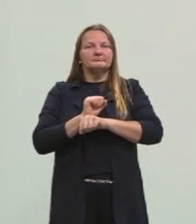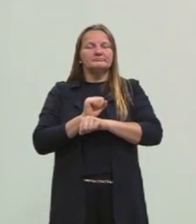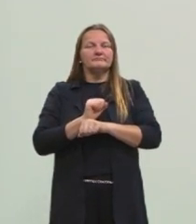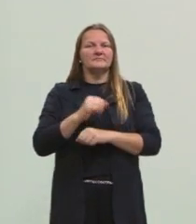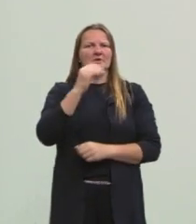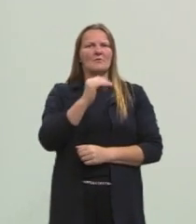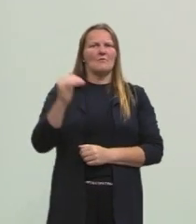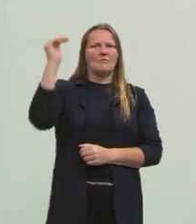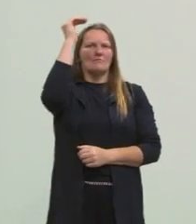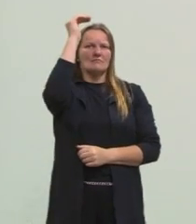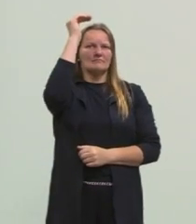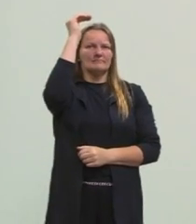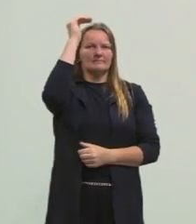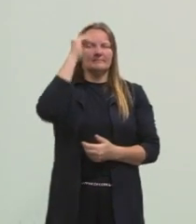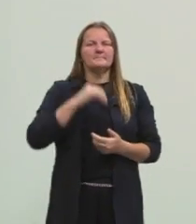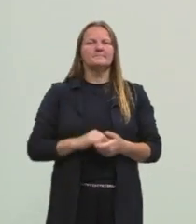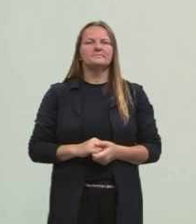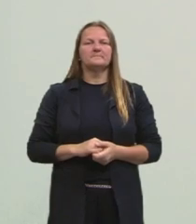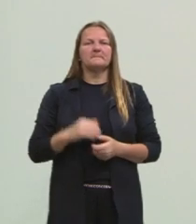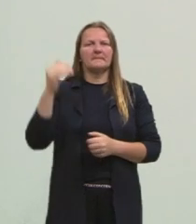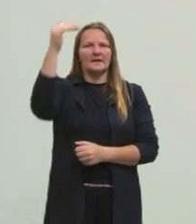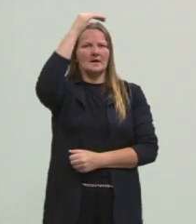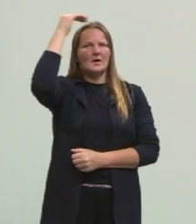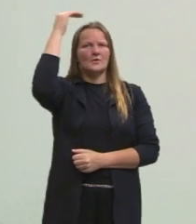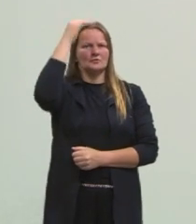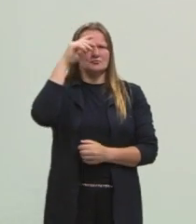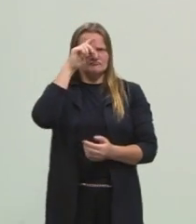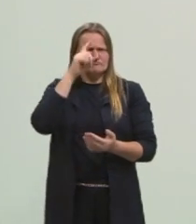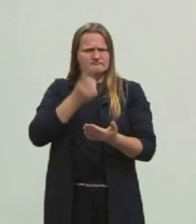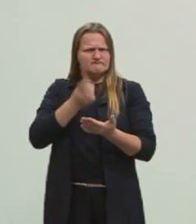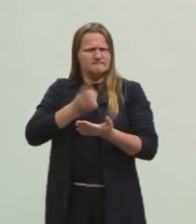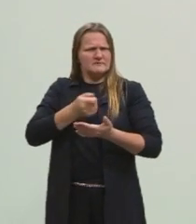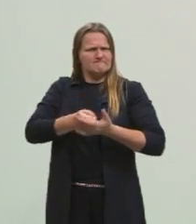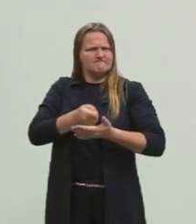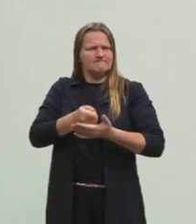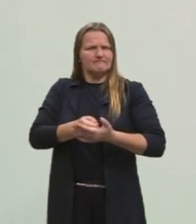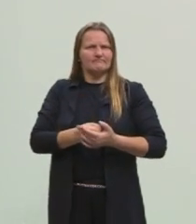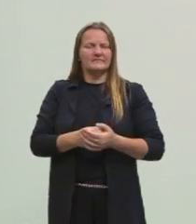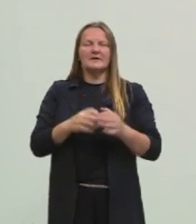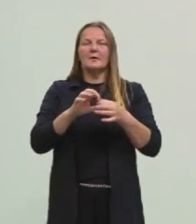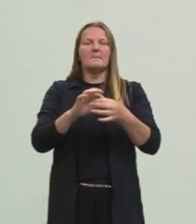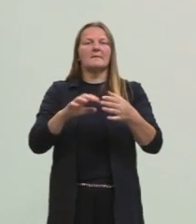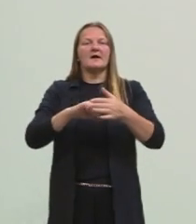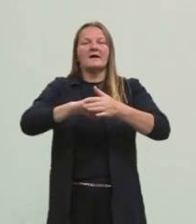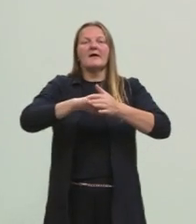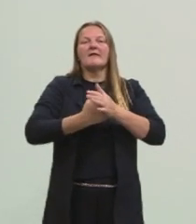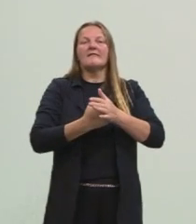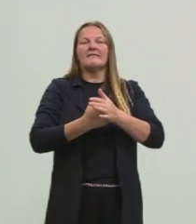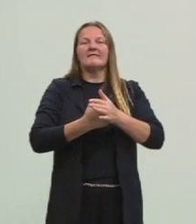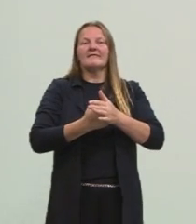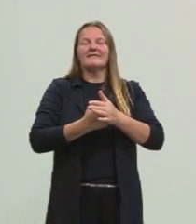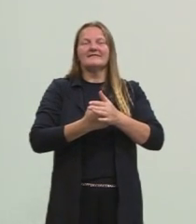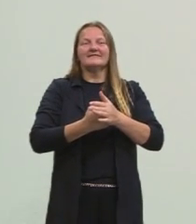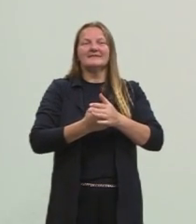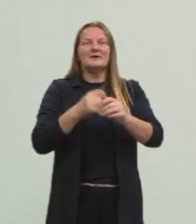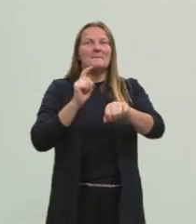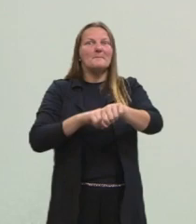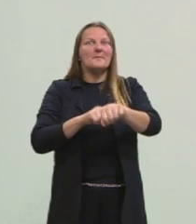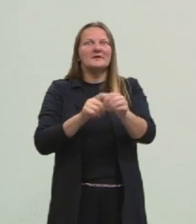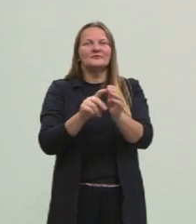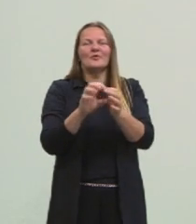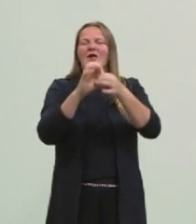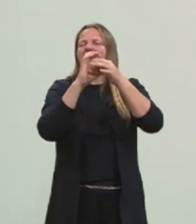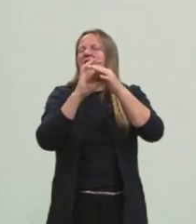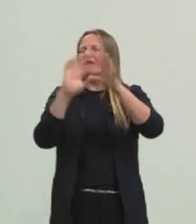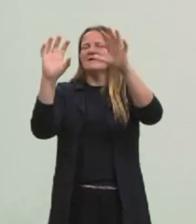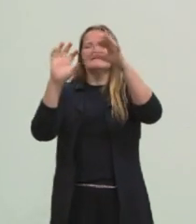autoridade a questão de ter que obedecer o outro tudo isso estaria suspenso no carnaval Então as pessoas estariam